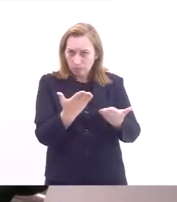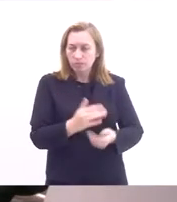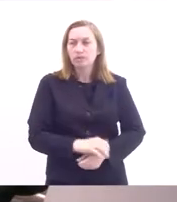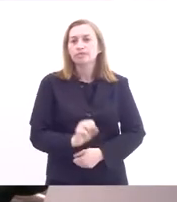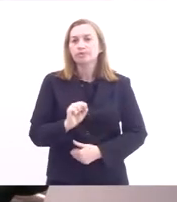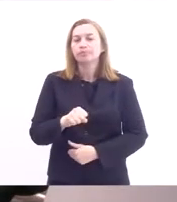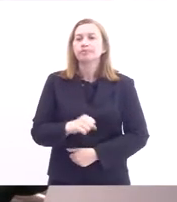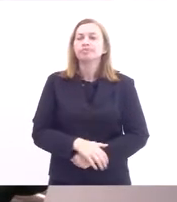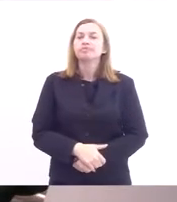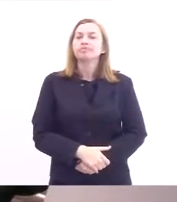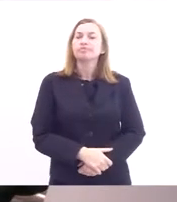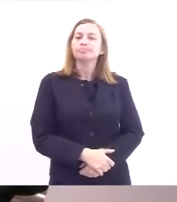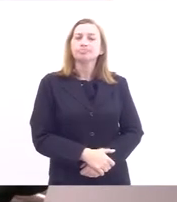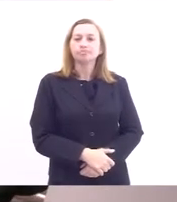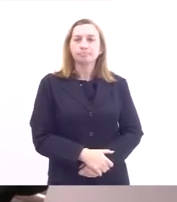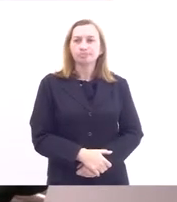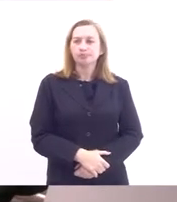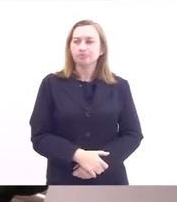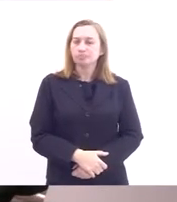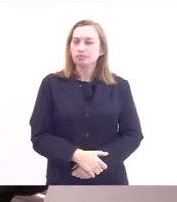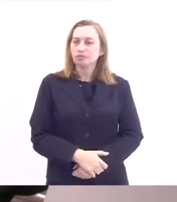Isso.